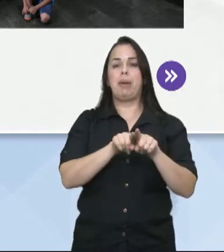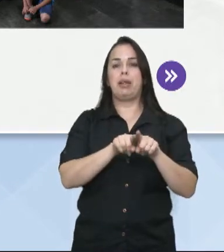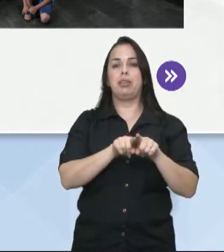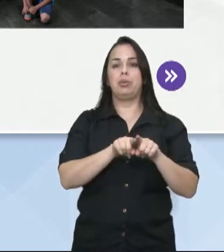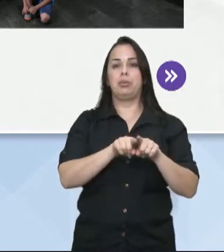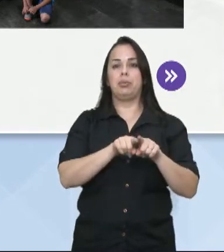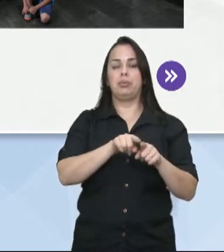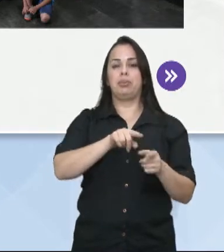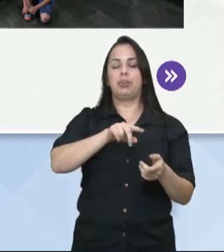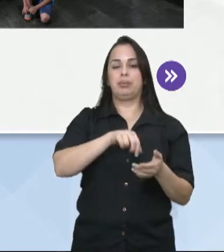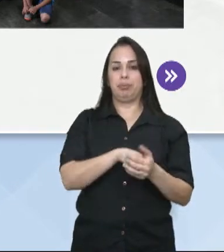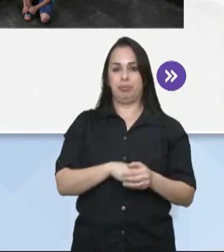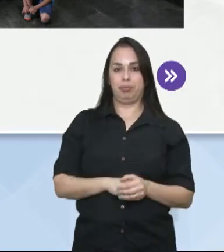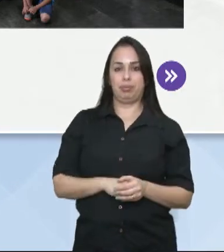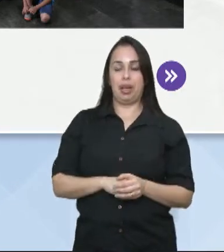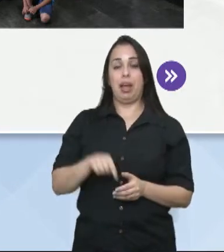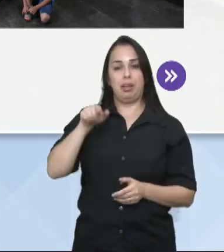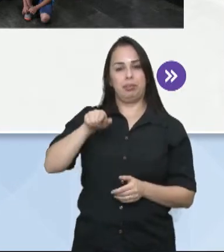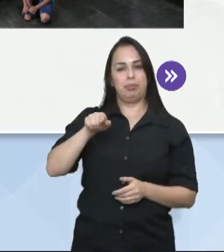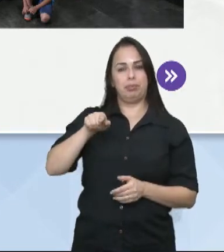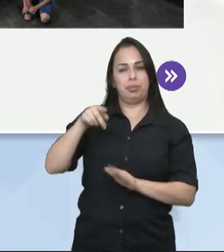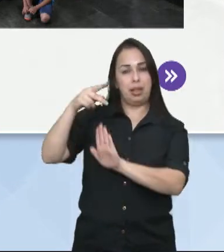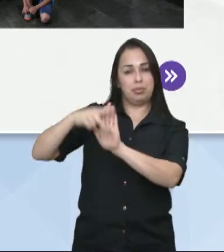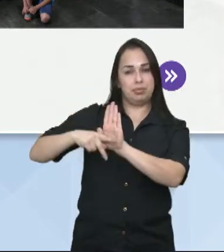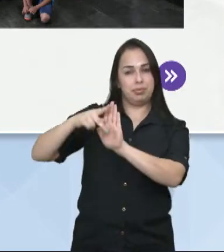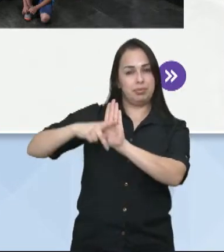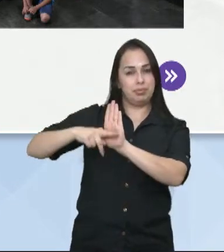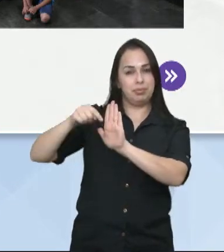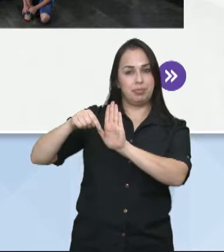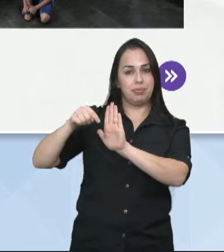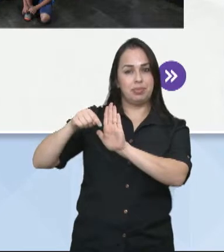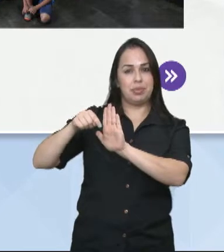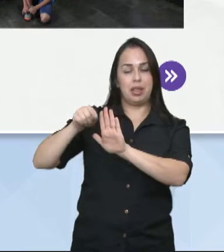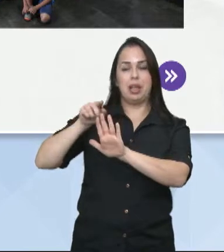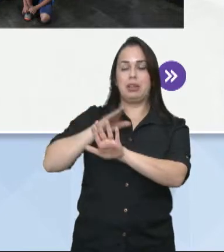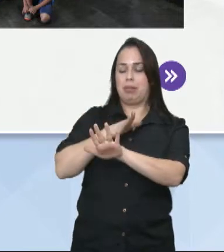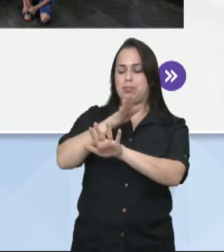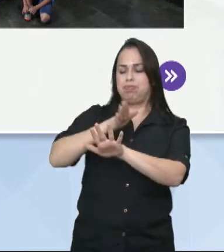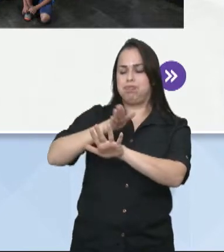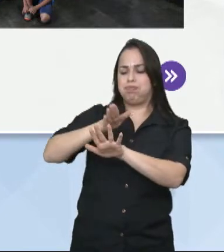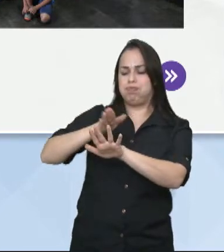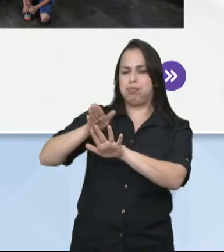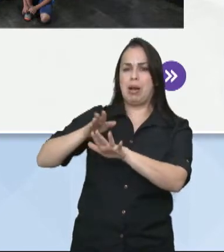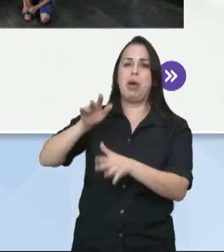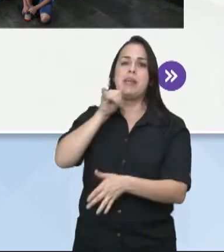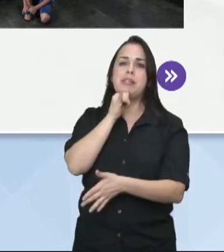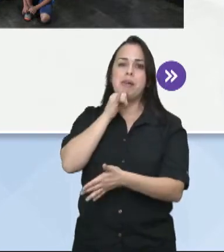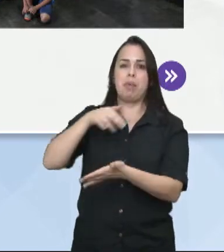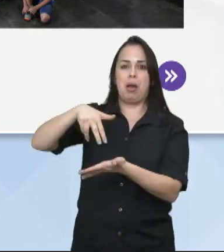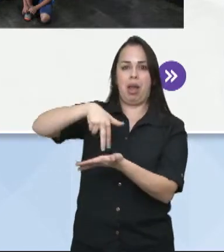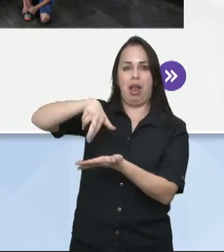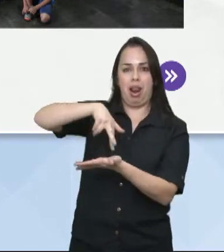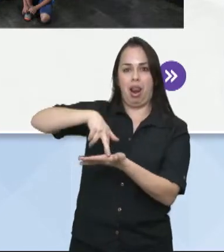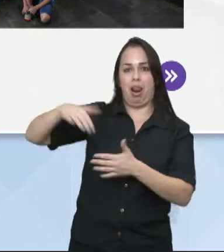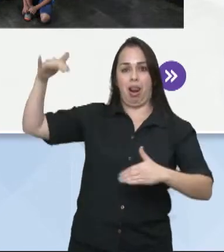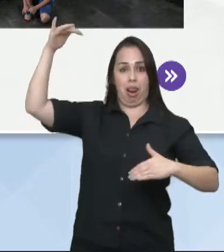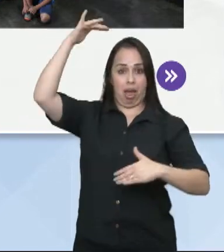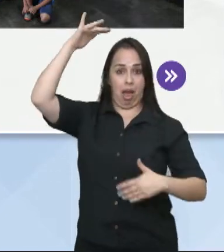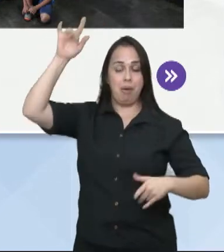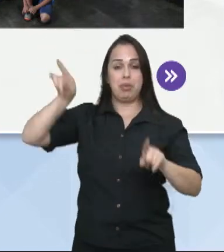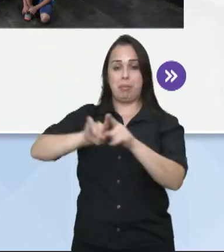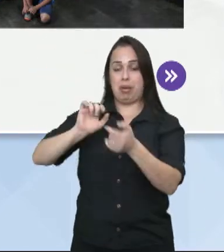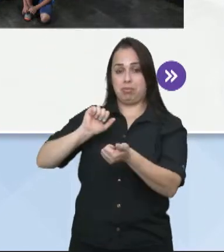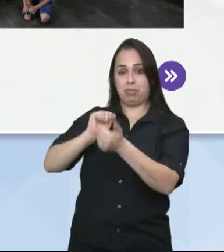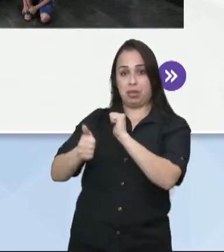e é uma atividade que esse projeto tem várias atividades, como balé, futebol, oficina